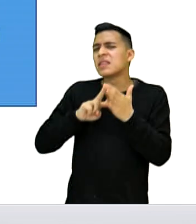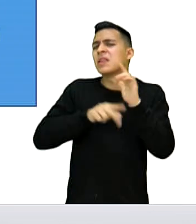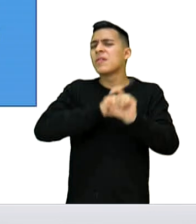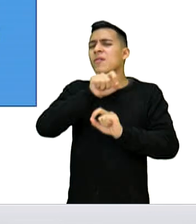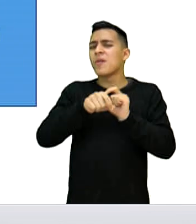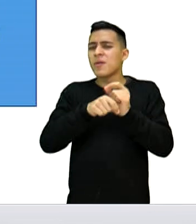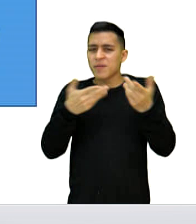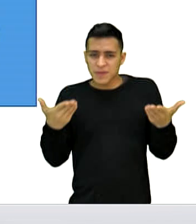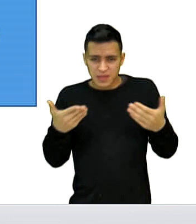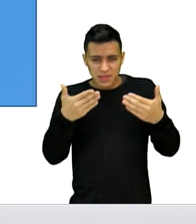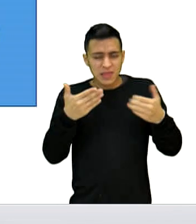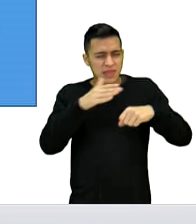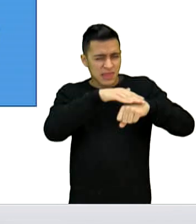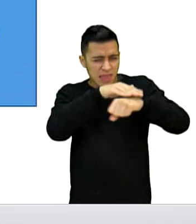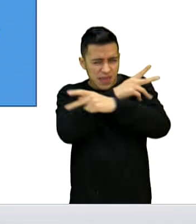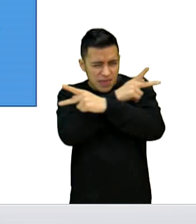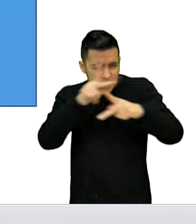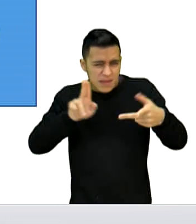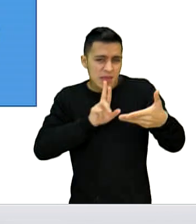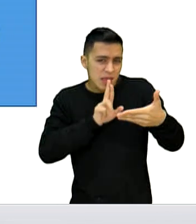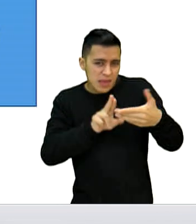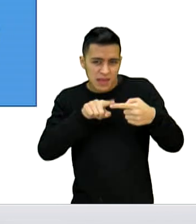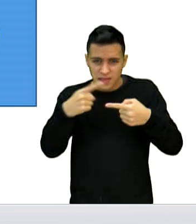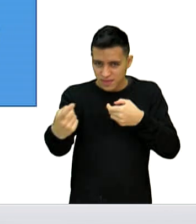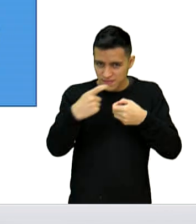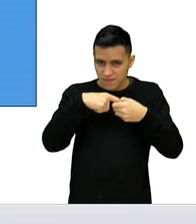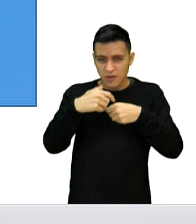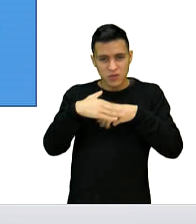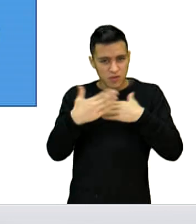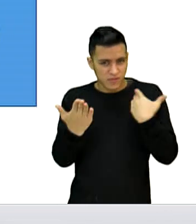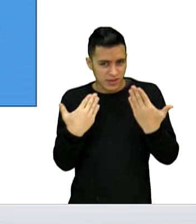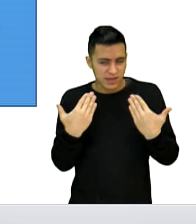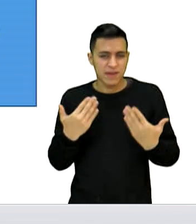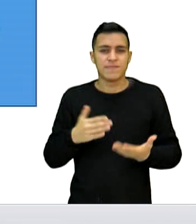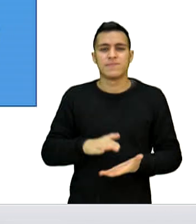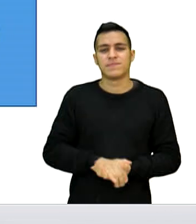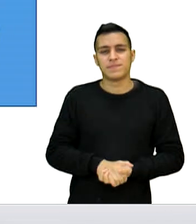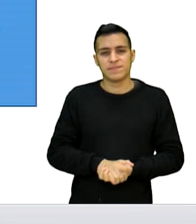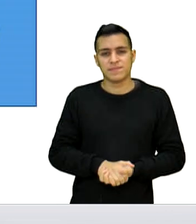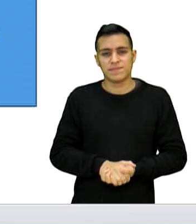o quê? Tempo para você fazer e eu volto para a gente conversar.